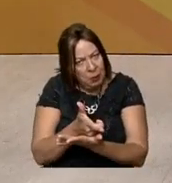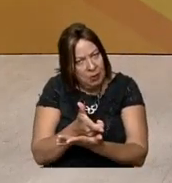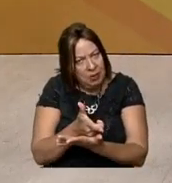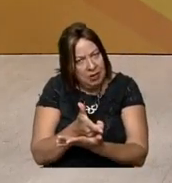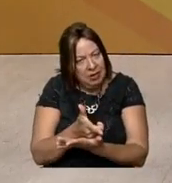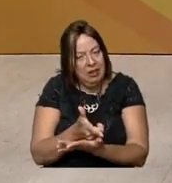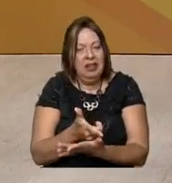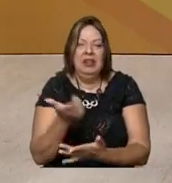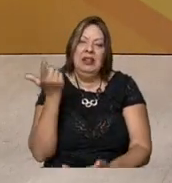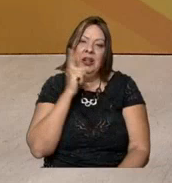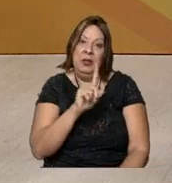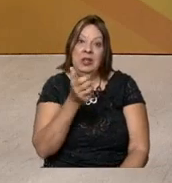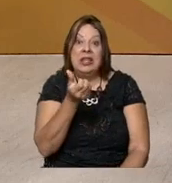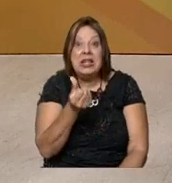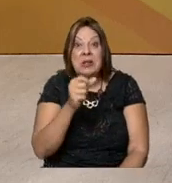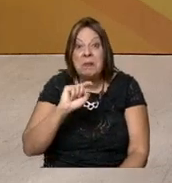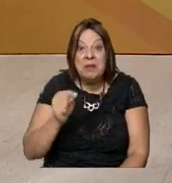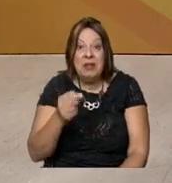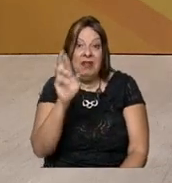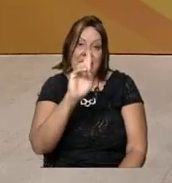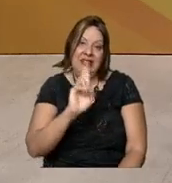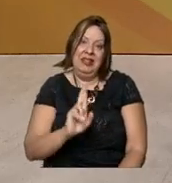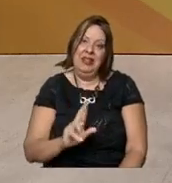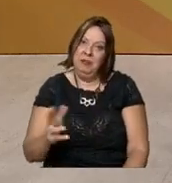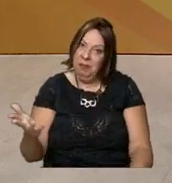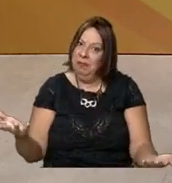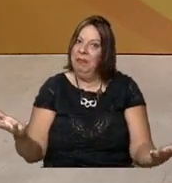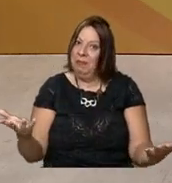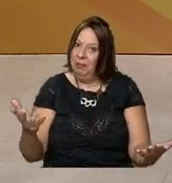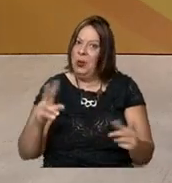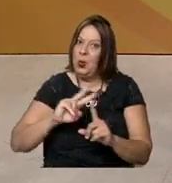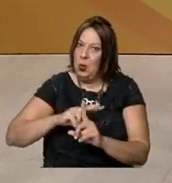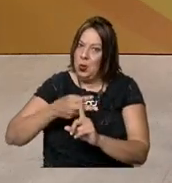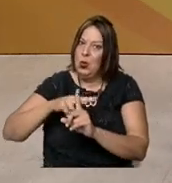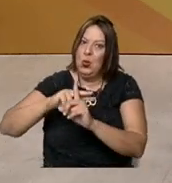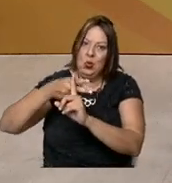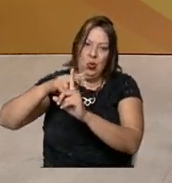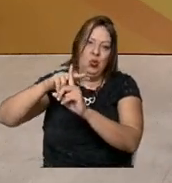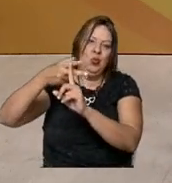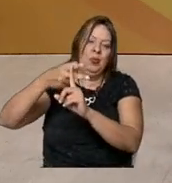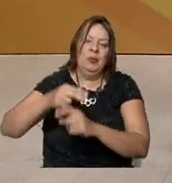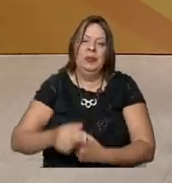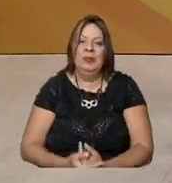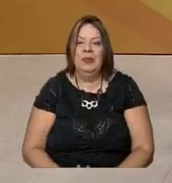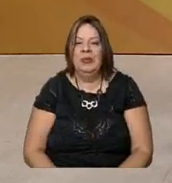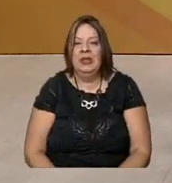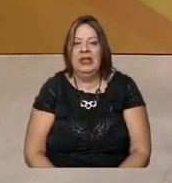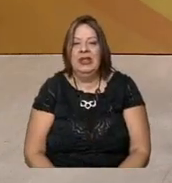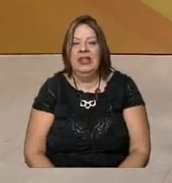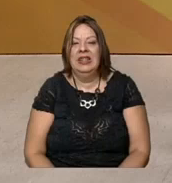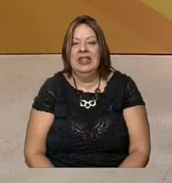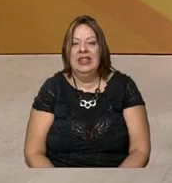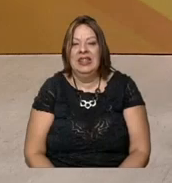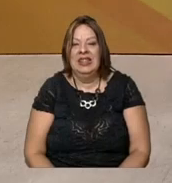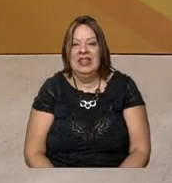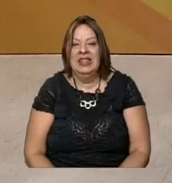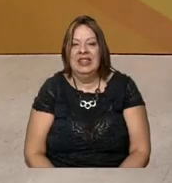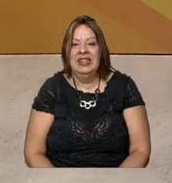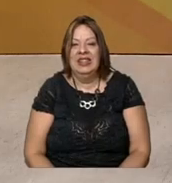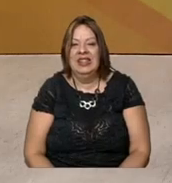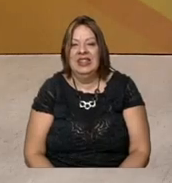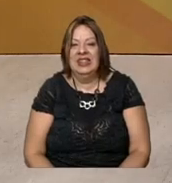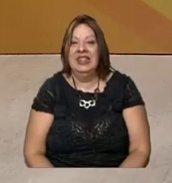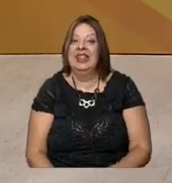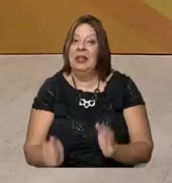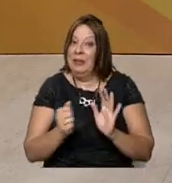R$3 e recebe de volta 6 mil reais. Gente do céu. E outra coisa, não conheço uma forma tão fácil de mudar de vida pelo